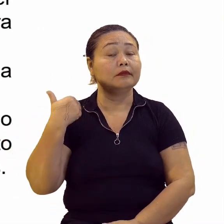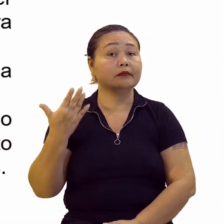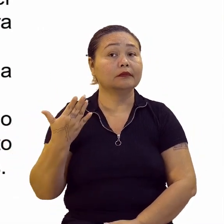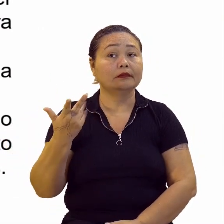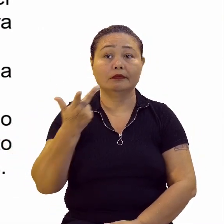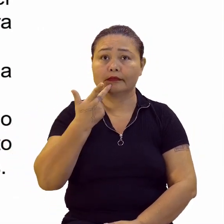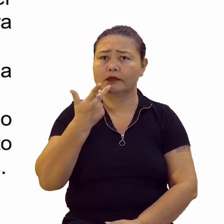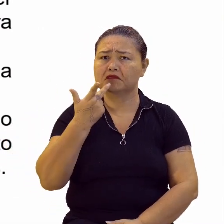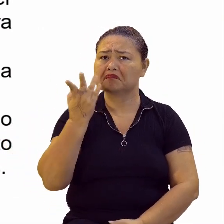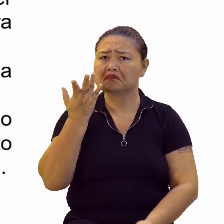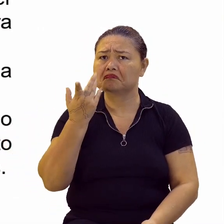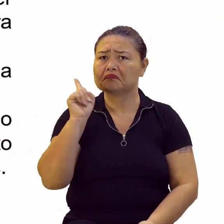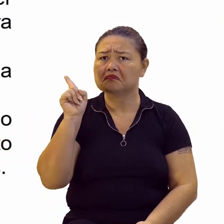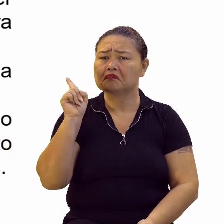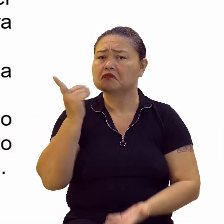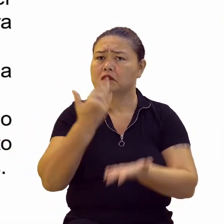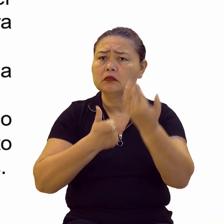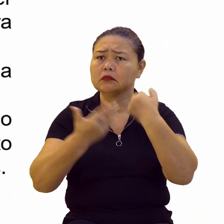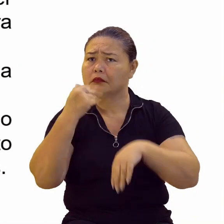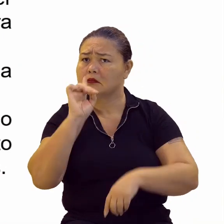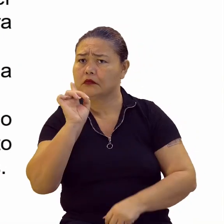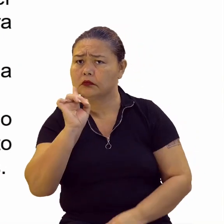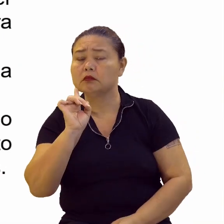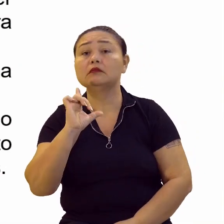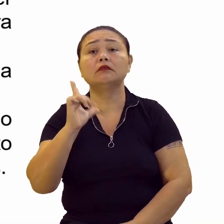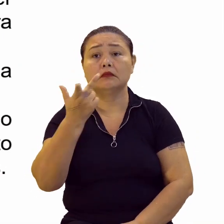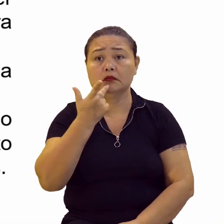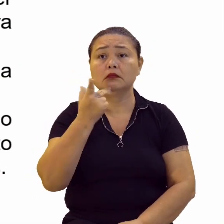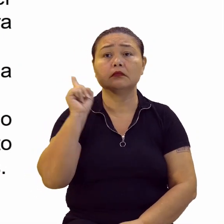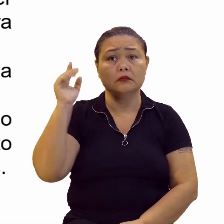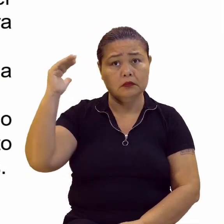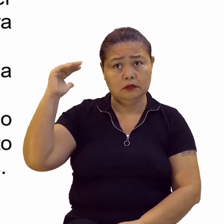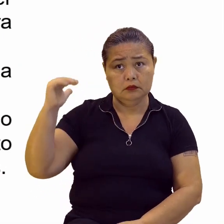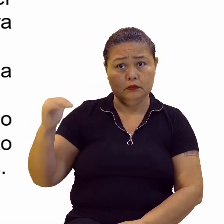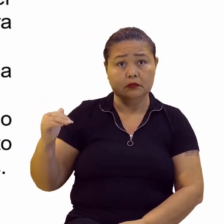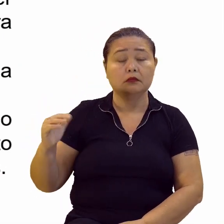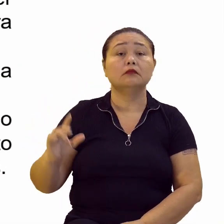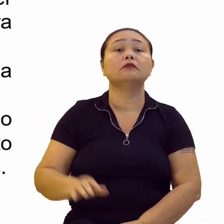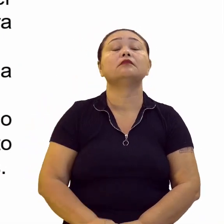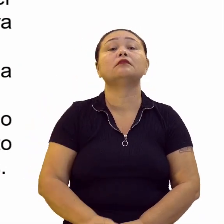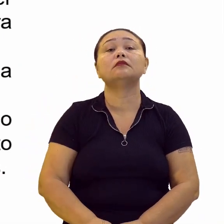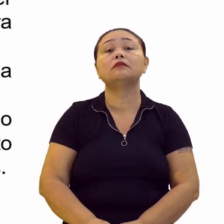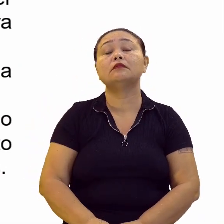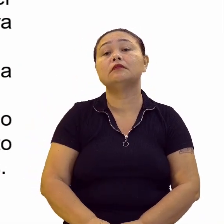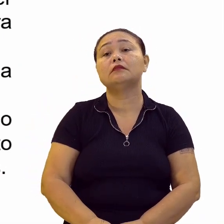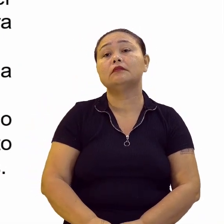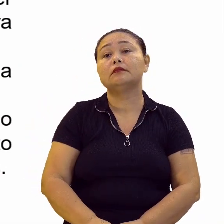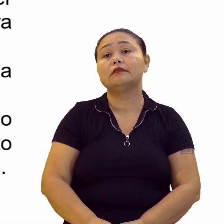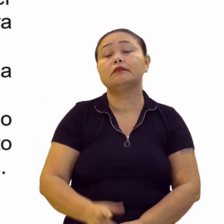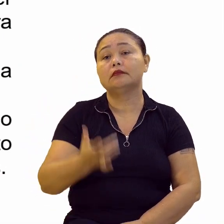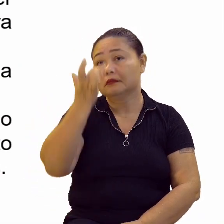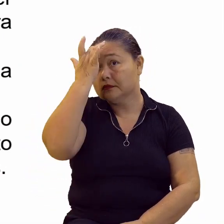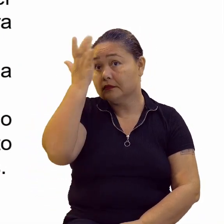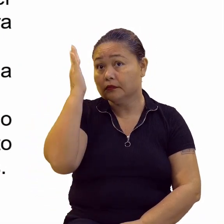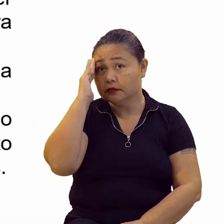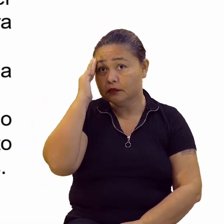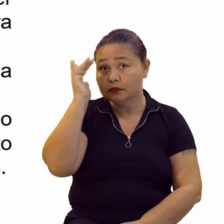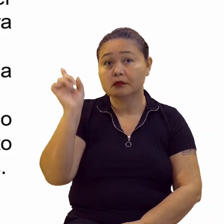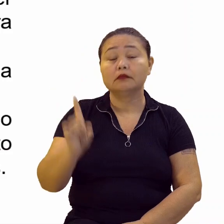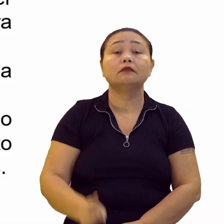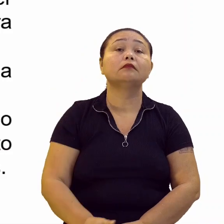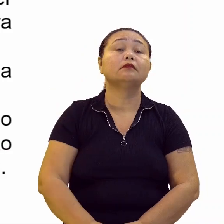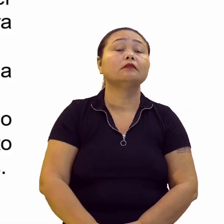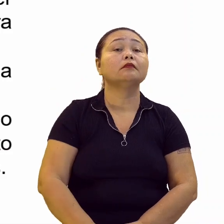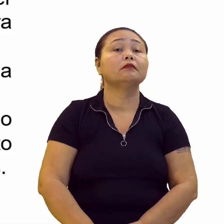Professora não falou sobre compulsão alimentar, mas a gente vai ver aqui nas definições. Vai ser fácil entender,